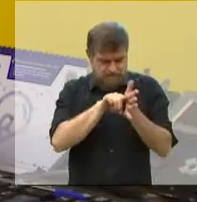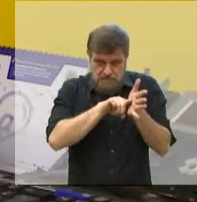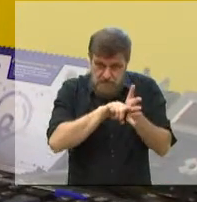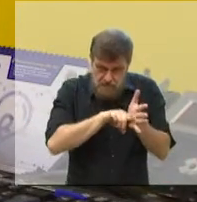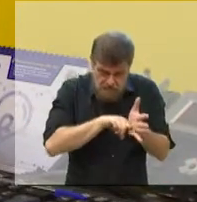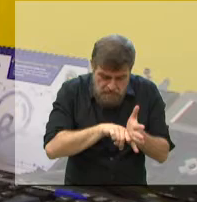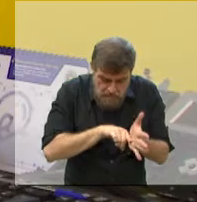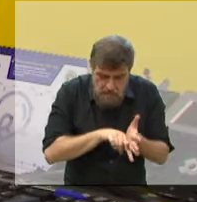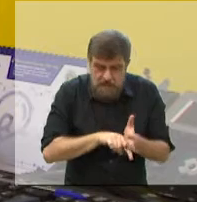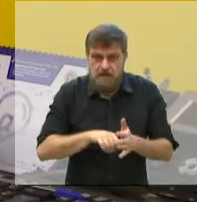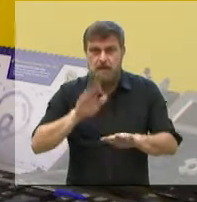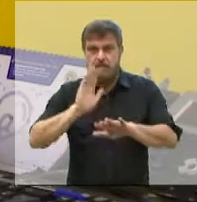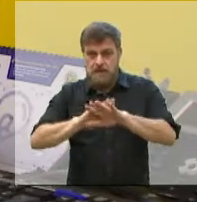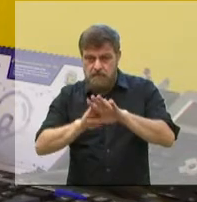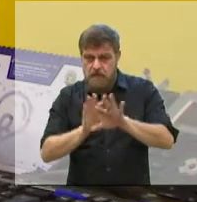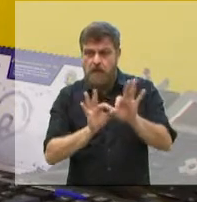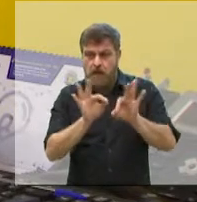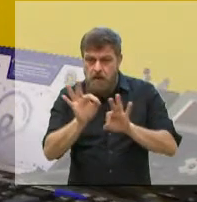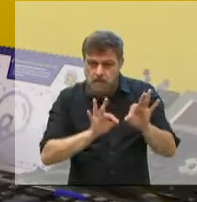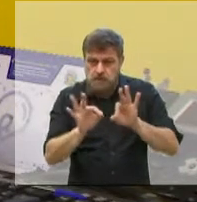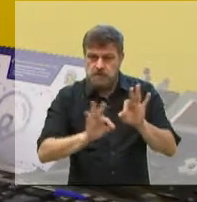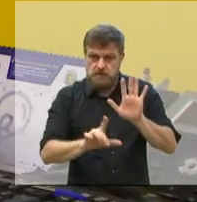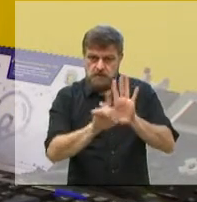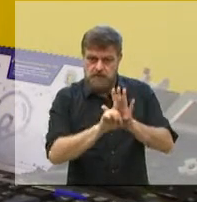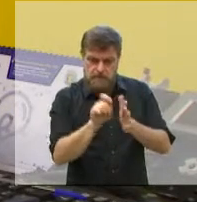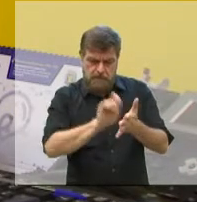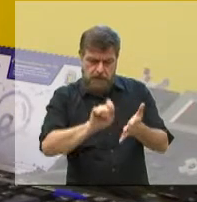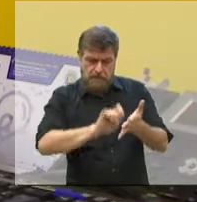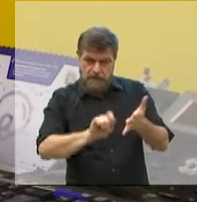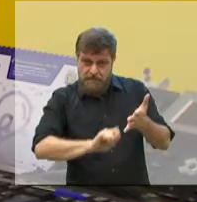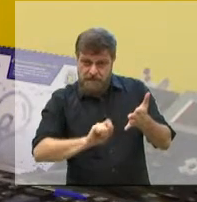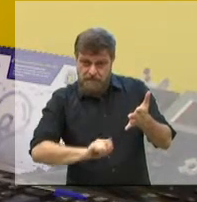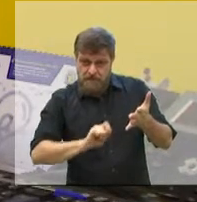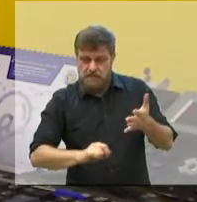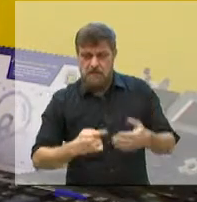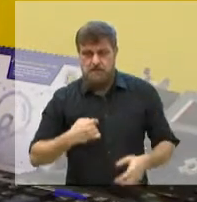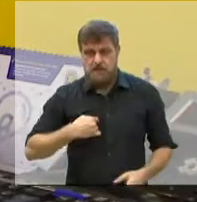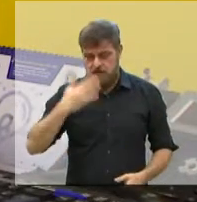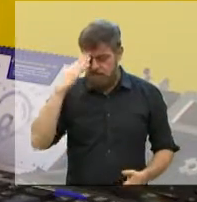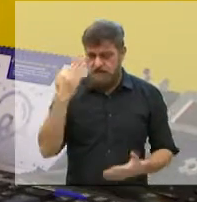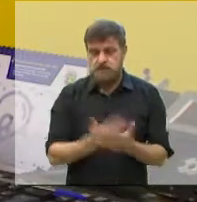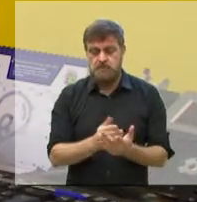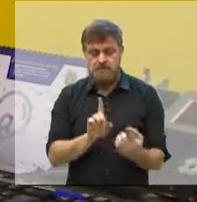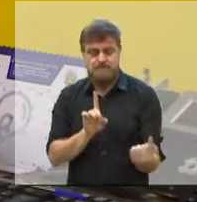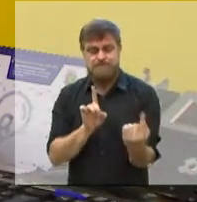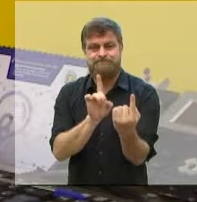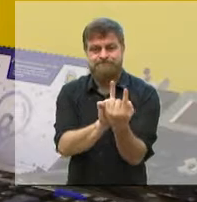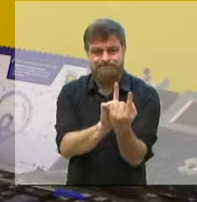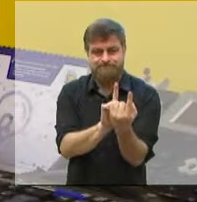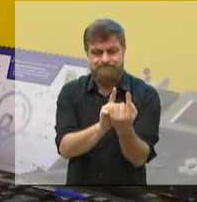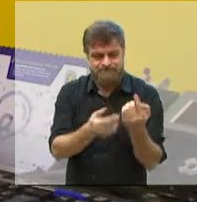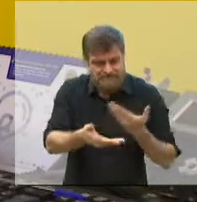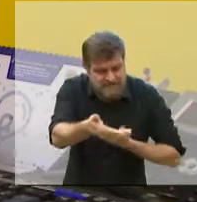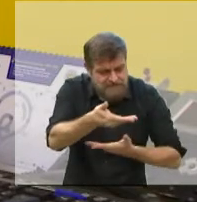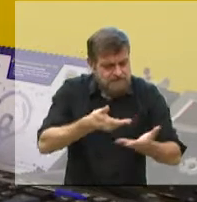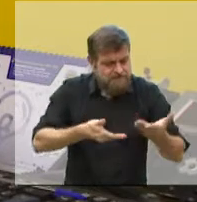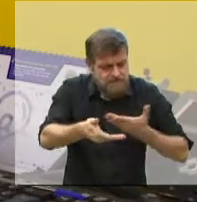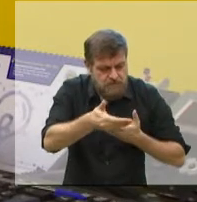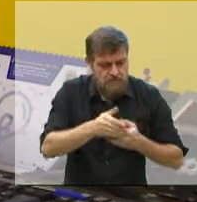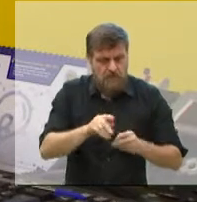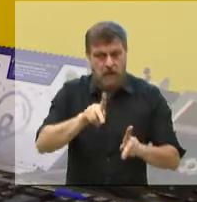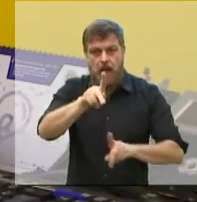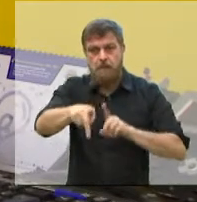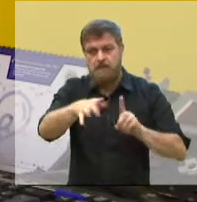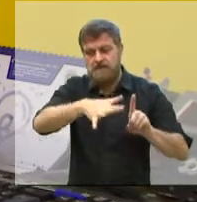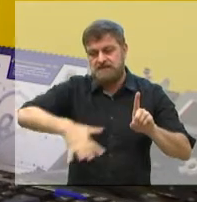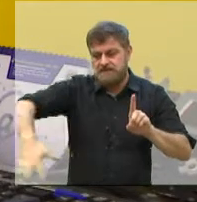você tem que fazer, mas eu acredito muito nesse corpo a corpo, nesse tete a tete que você tem que ter com a